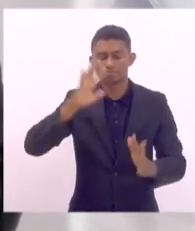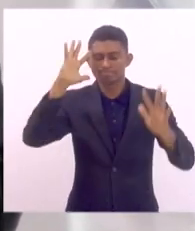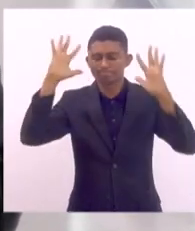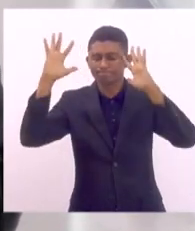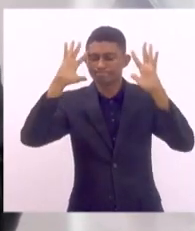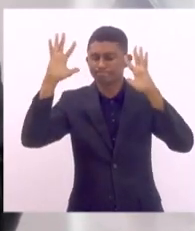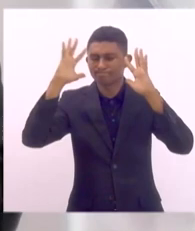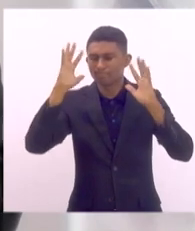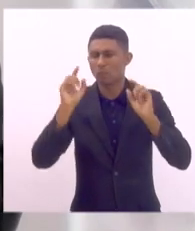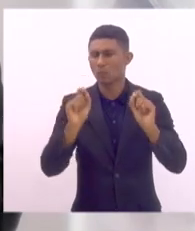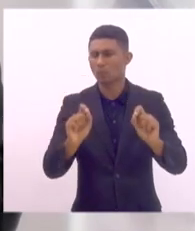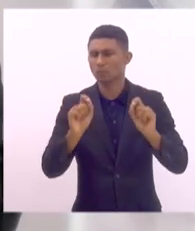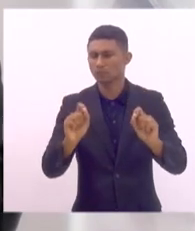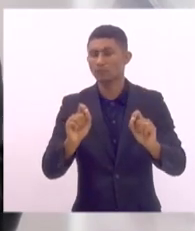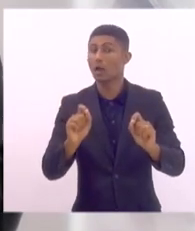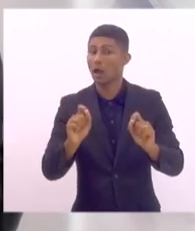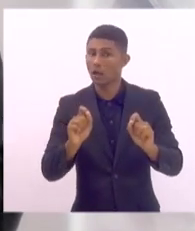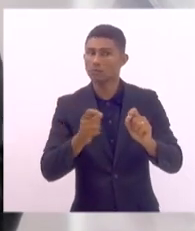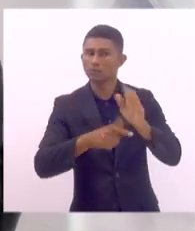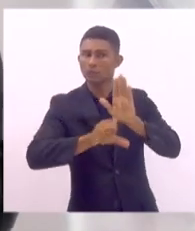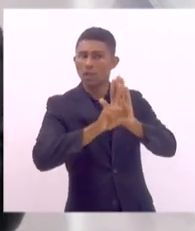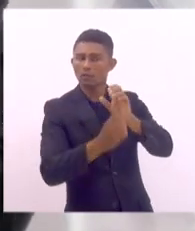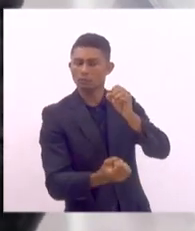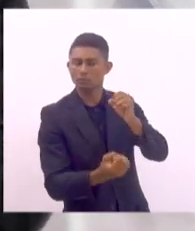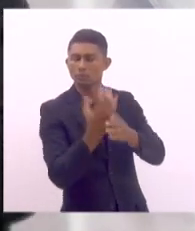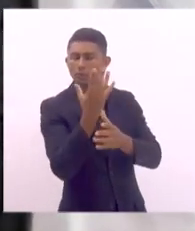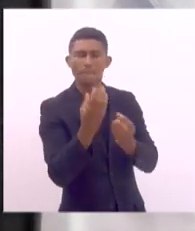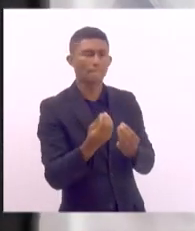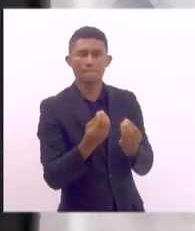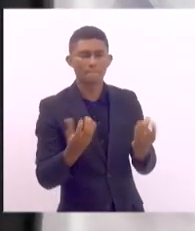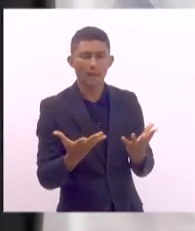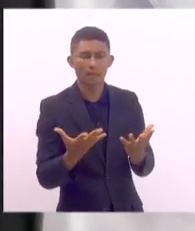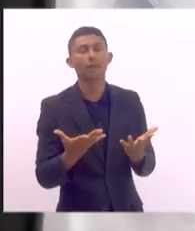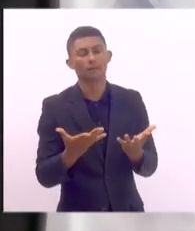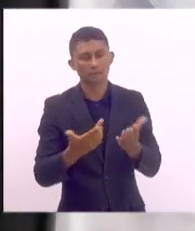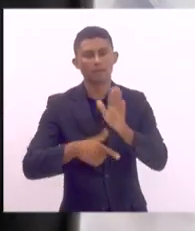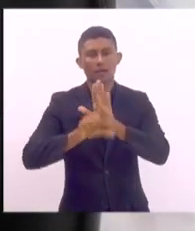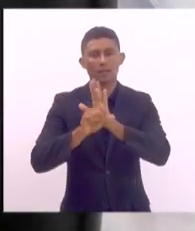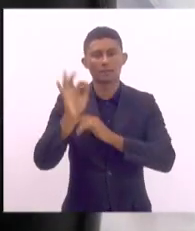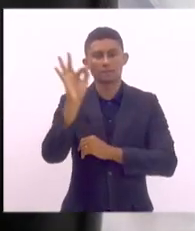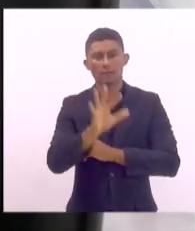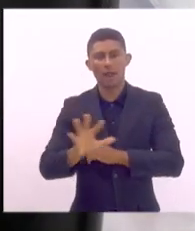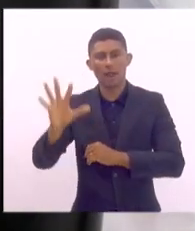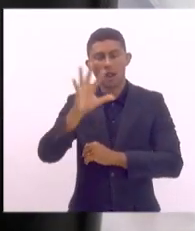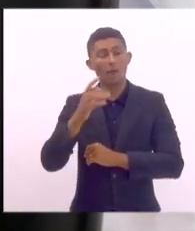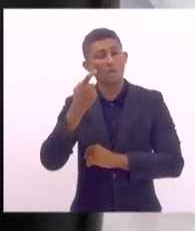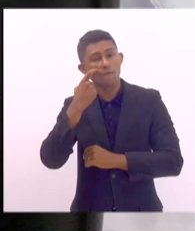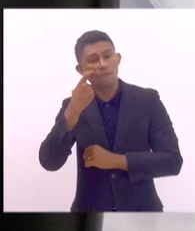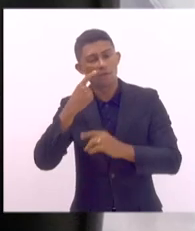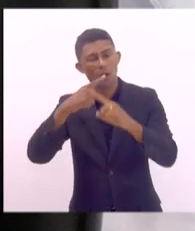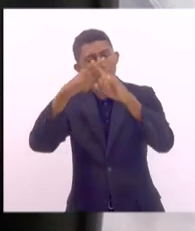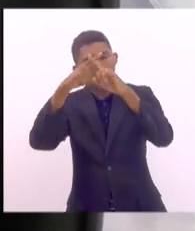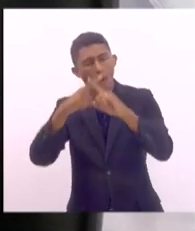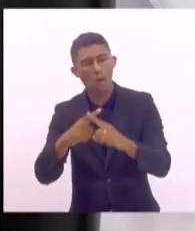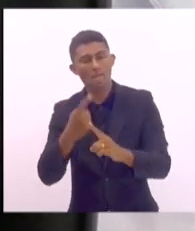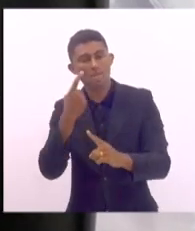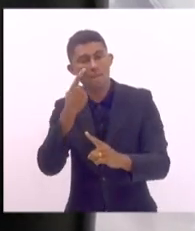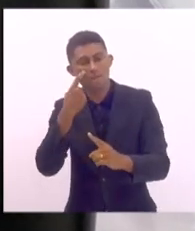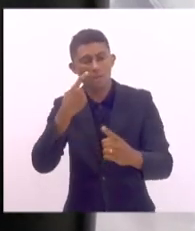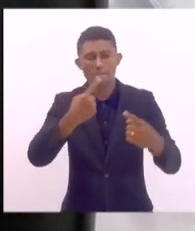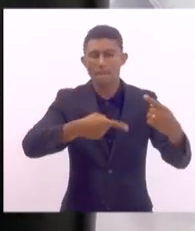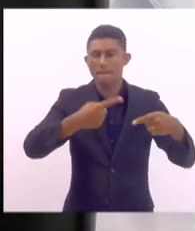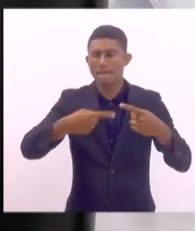pudesse tensionar mesmo com a lei federal, para que a gente pudesse abrir essa discussão. Porque,